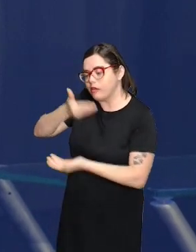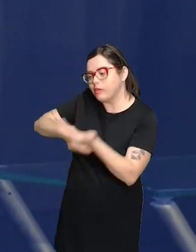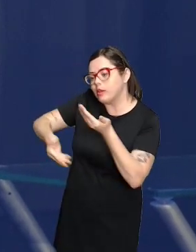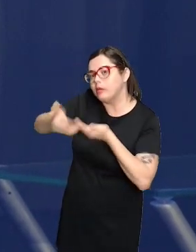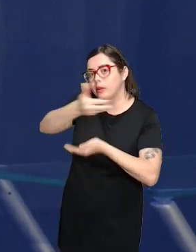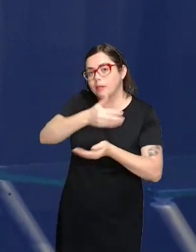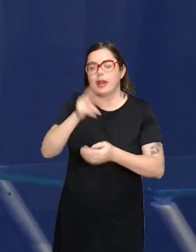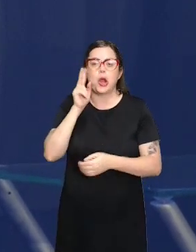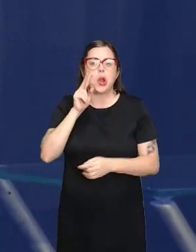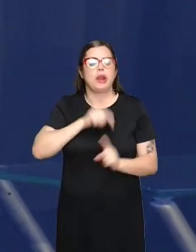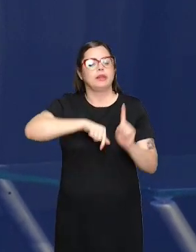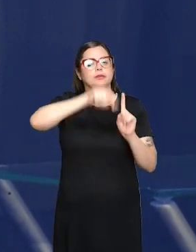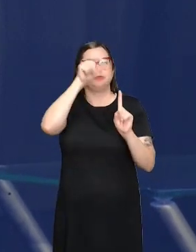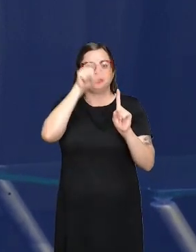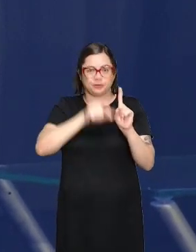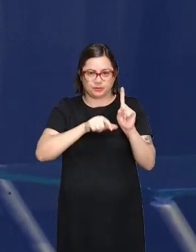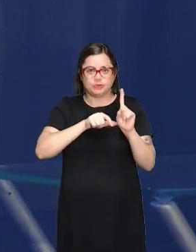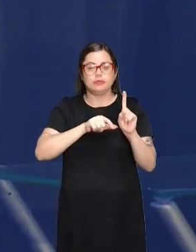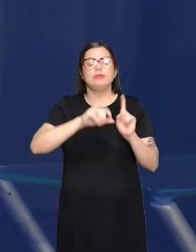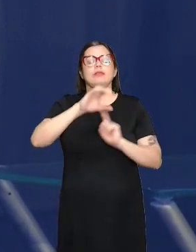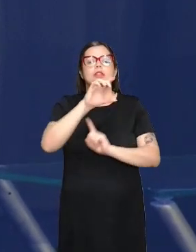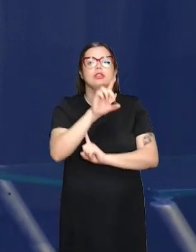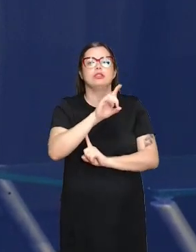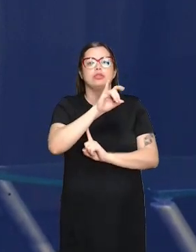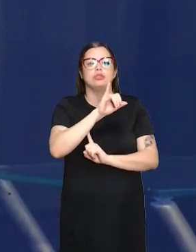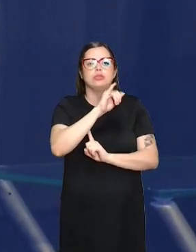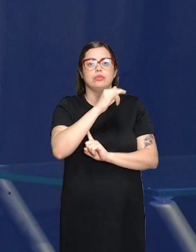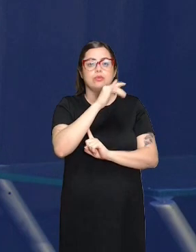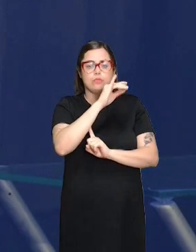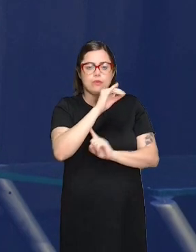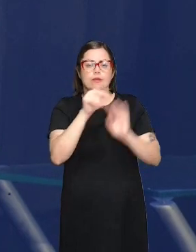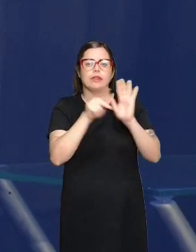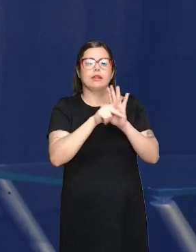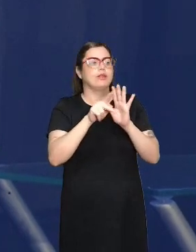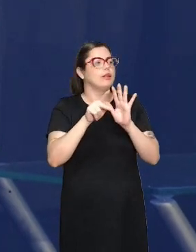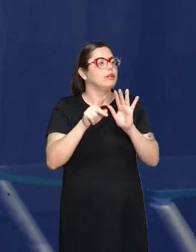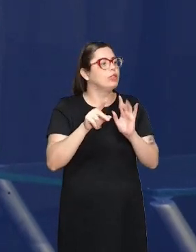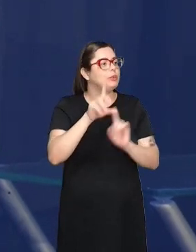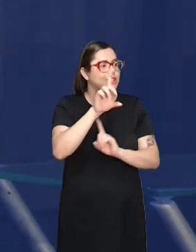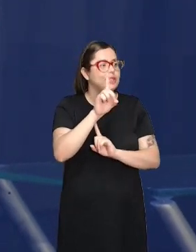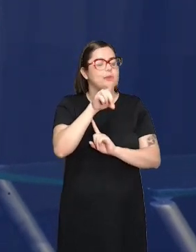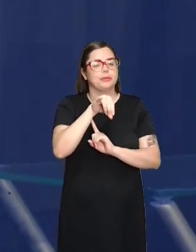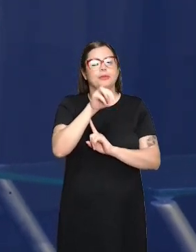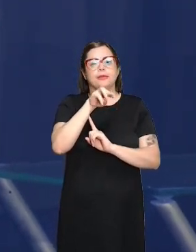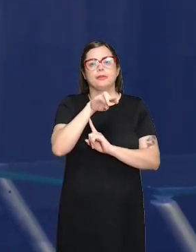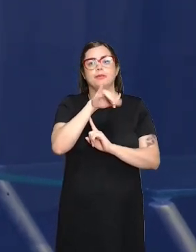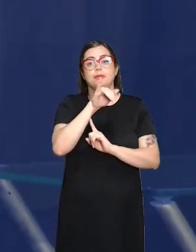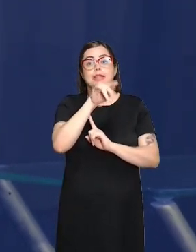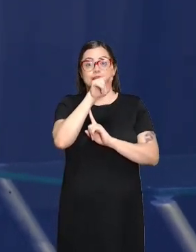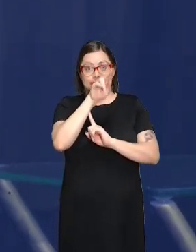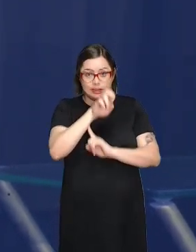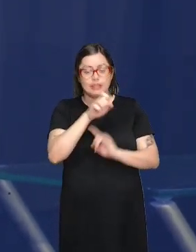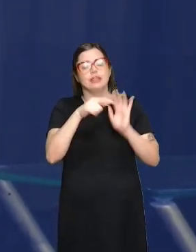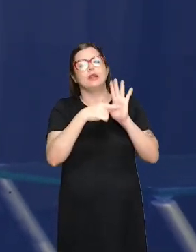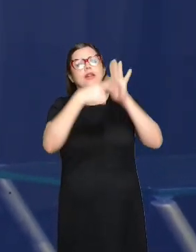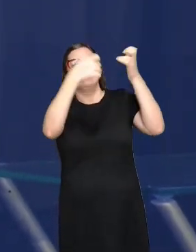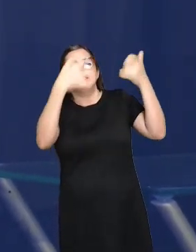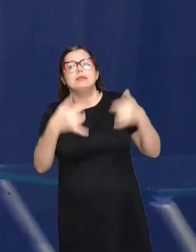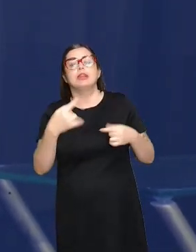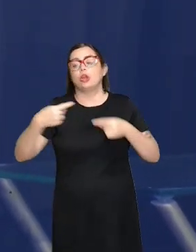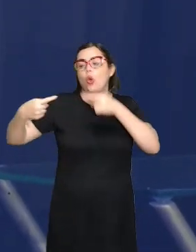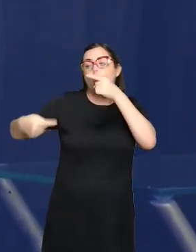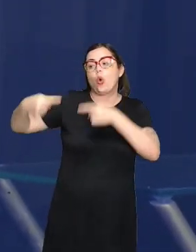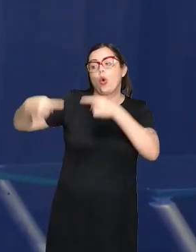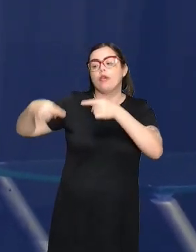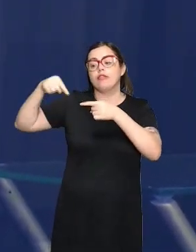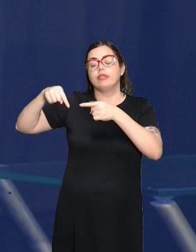que é um mega especialista em comunicação não violenta, e ele falou uma frase que eu nunca esqueci, que ele fala que o conflito é um convite para o diálogo. Só a relação